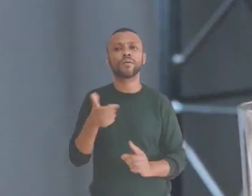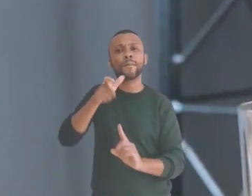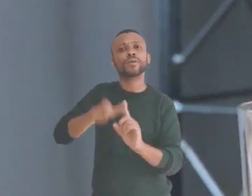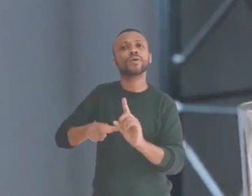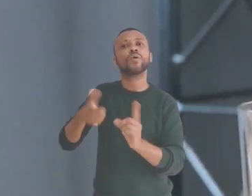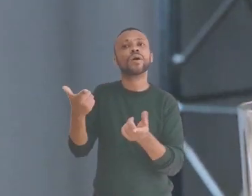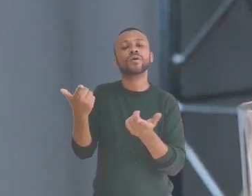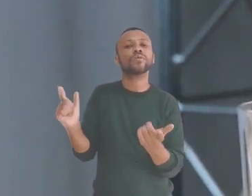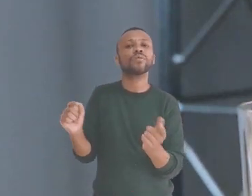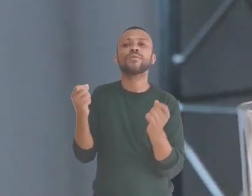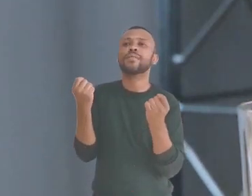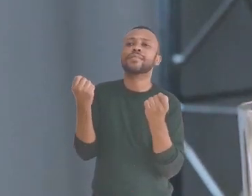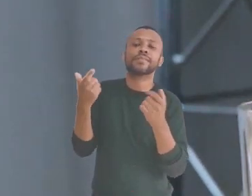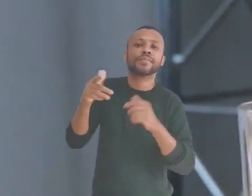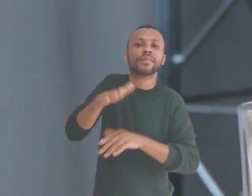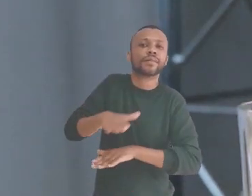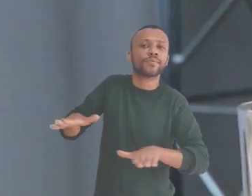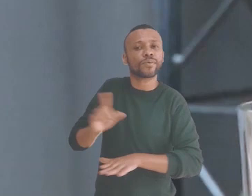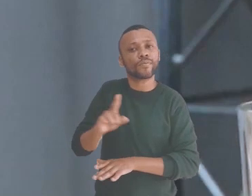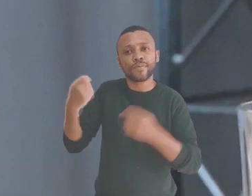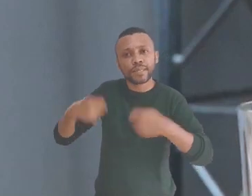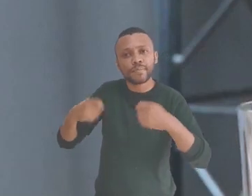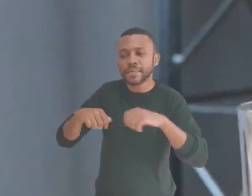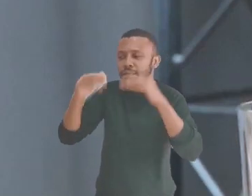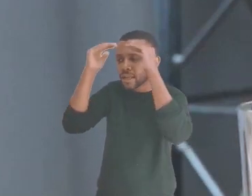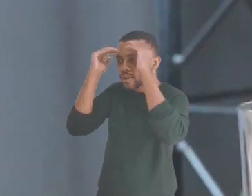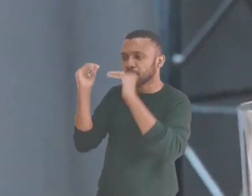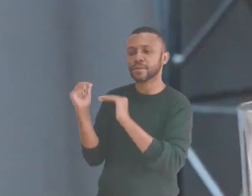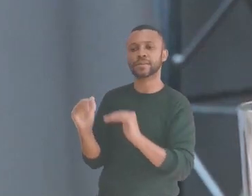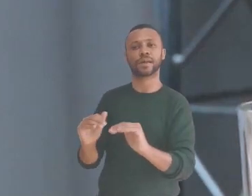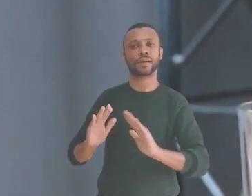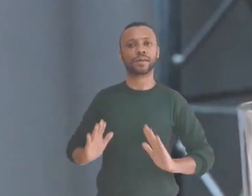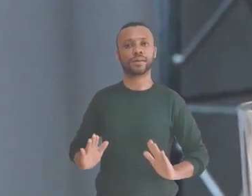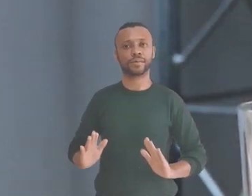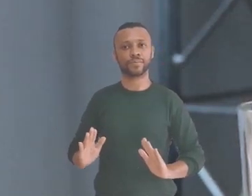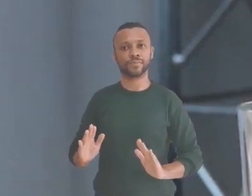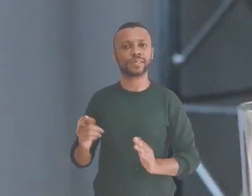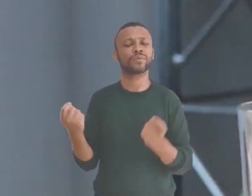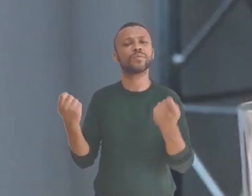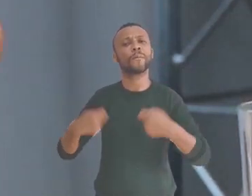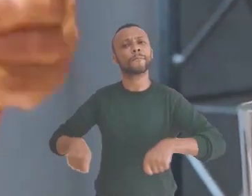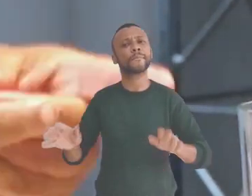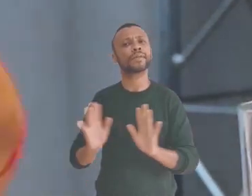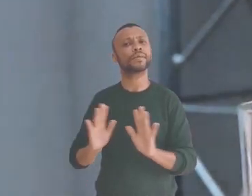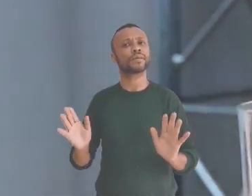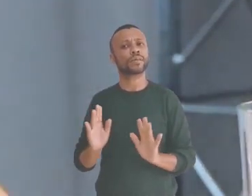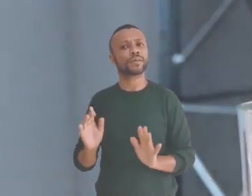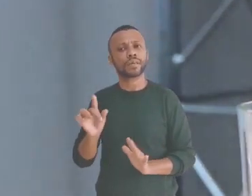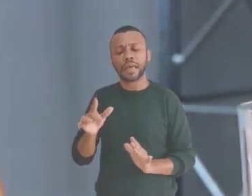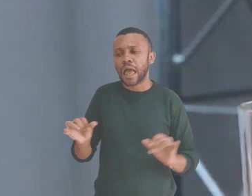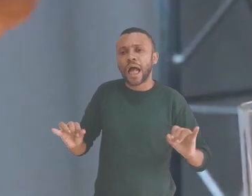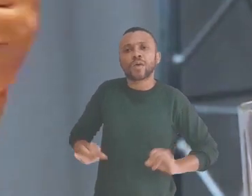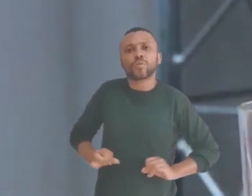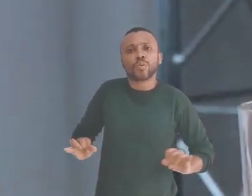precisa ter respeito. Isso. Você precisa ter respeito. E você não tem que se calar, porque a tua dor é a minha